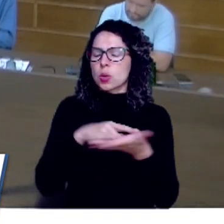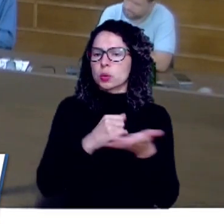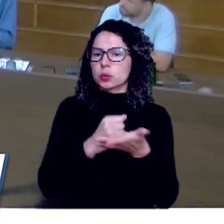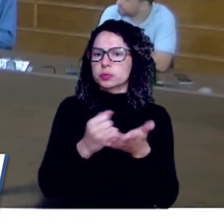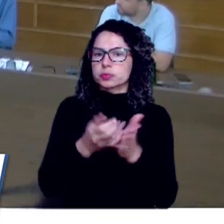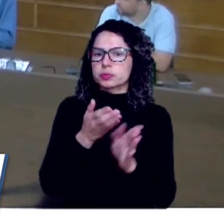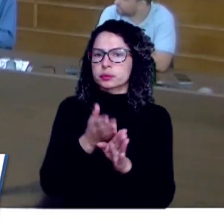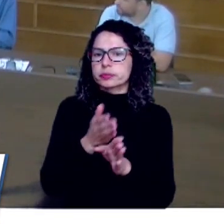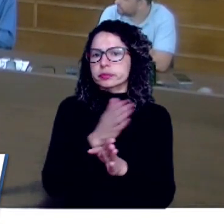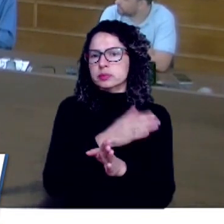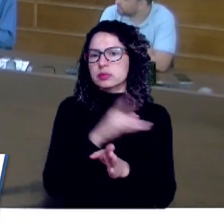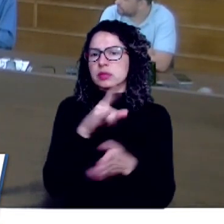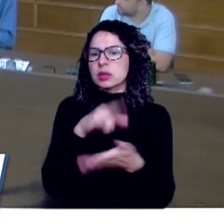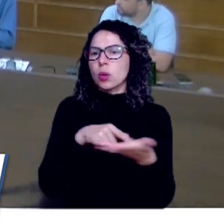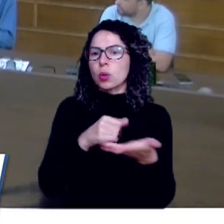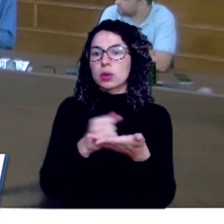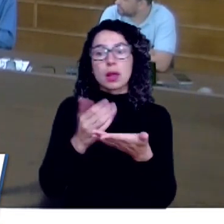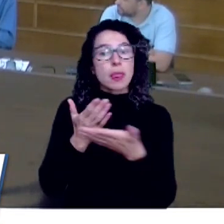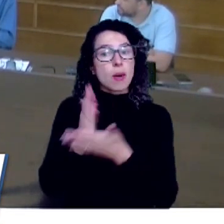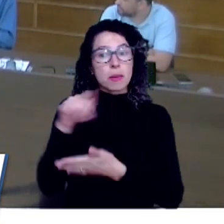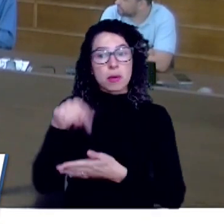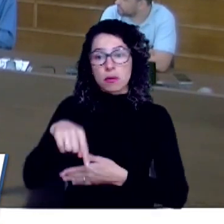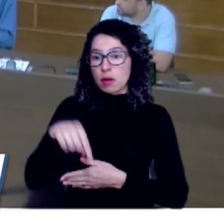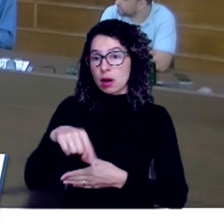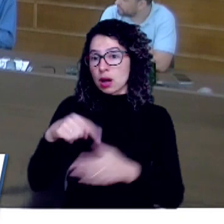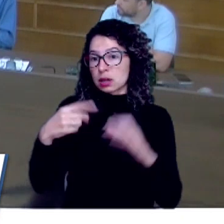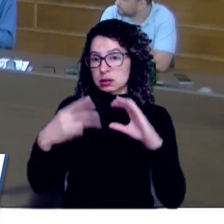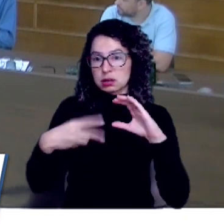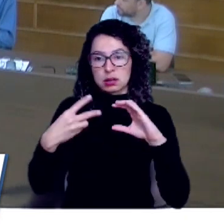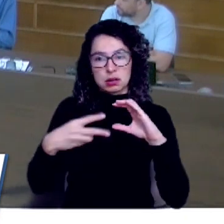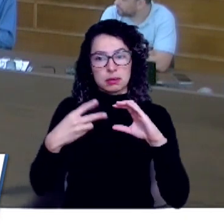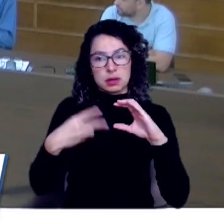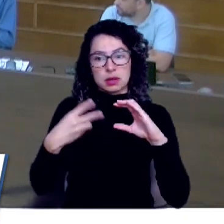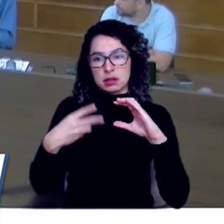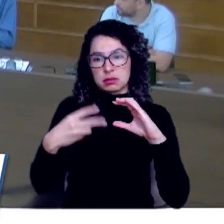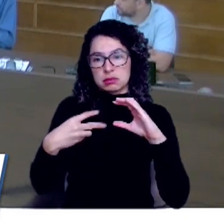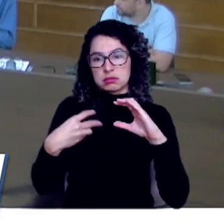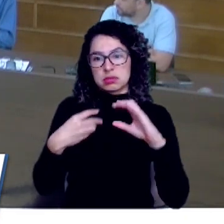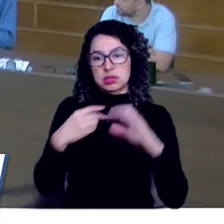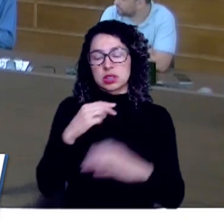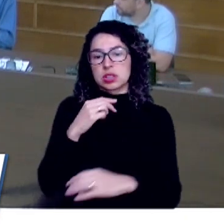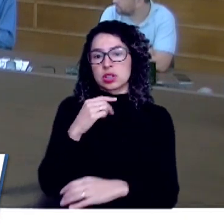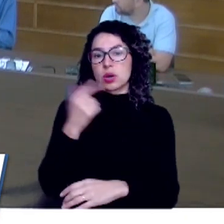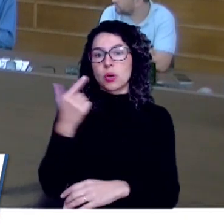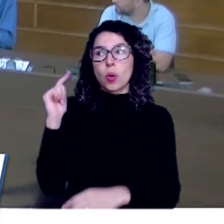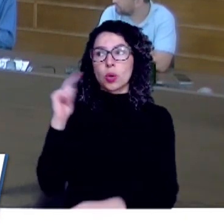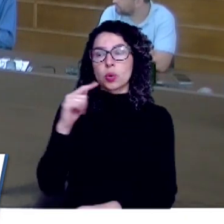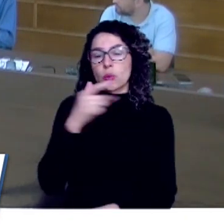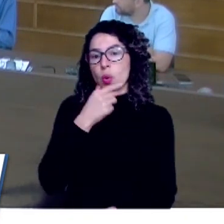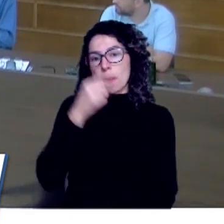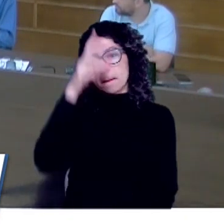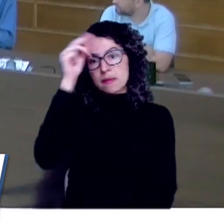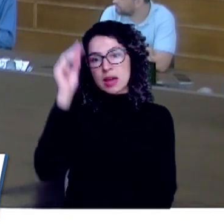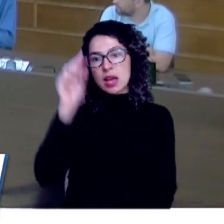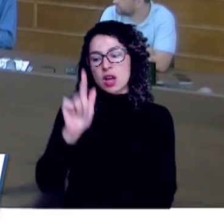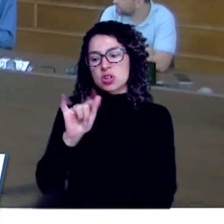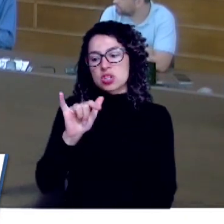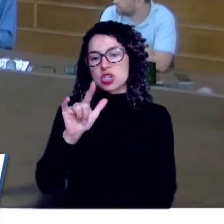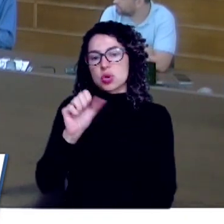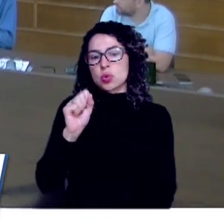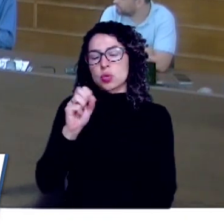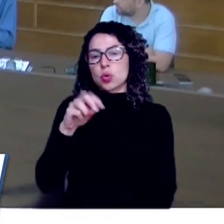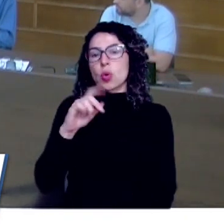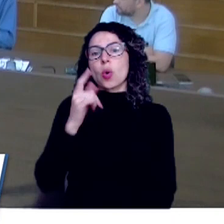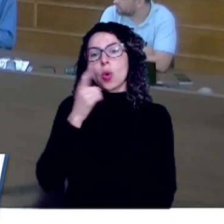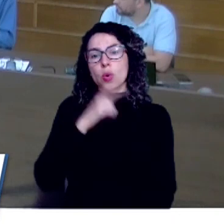esse contrato não passou pela Câmara, que o prefeito, o Gilson, ele pôde fazer a renovação